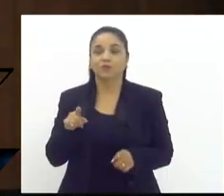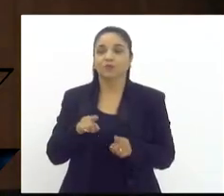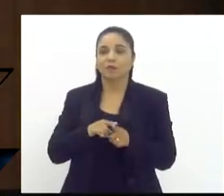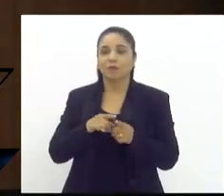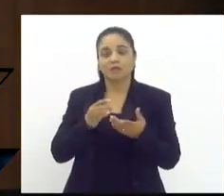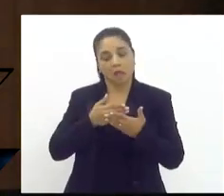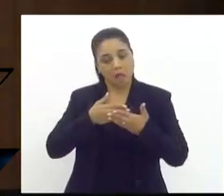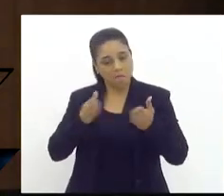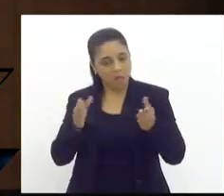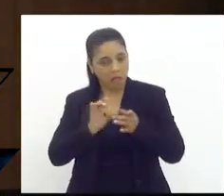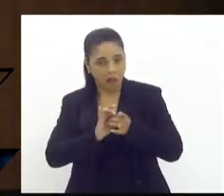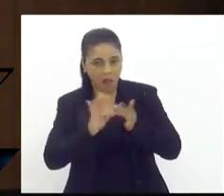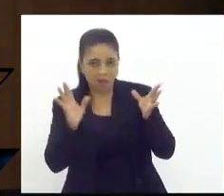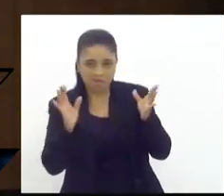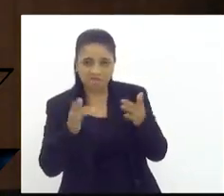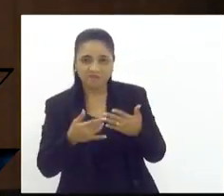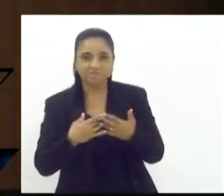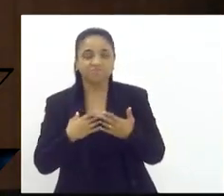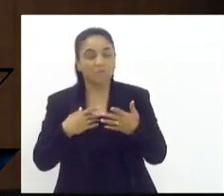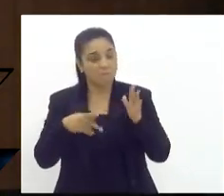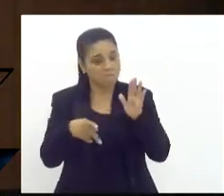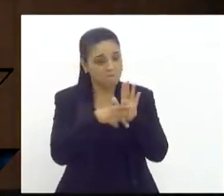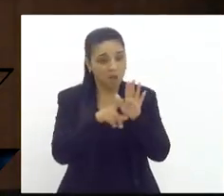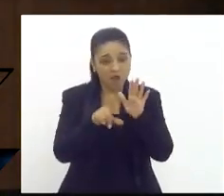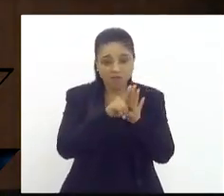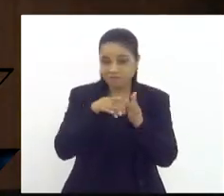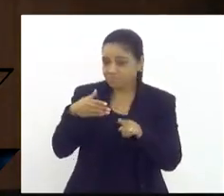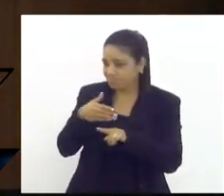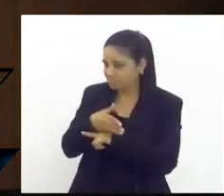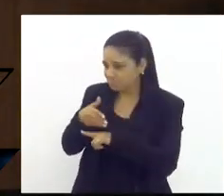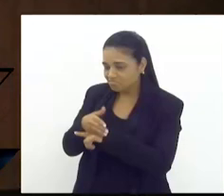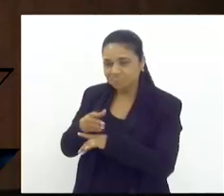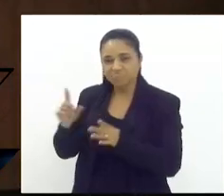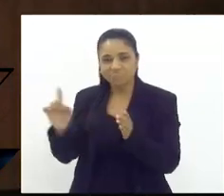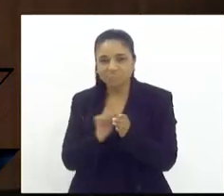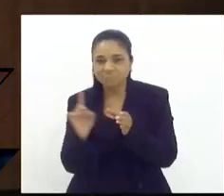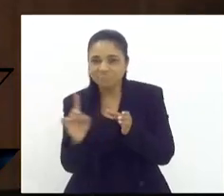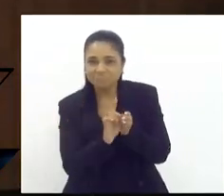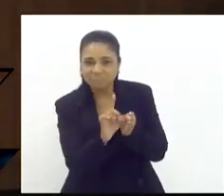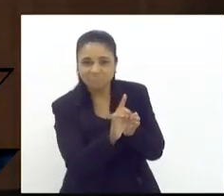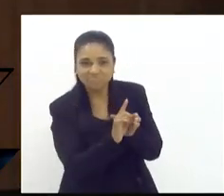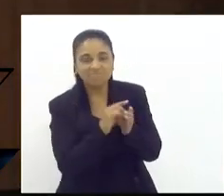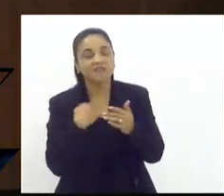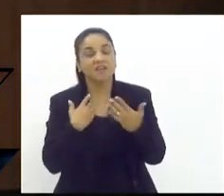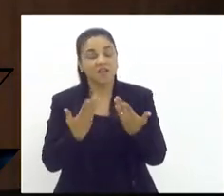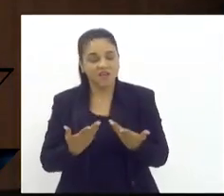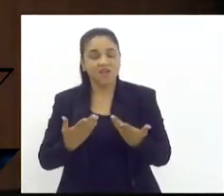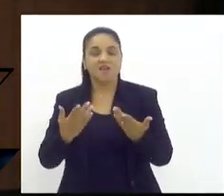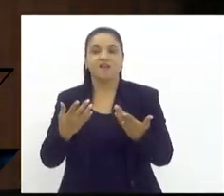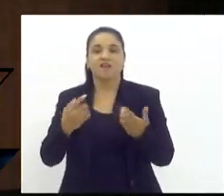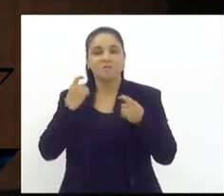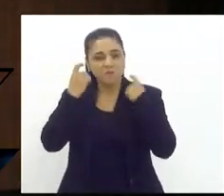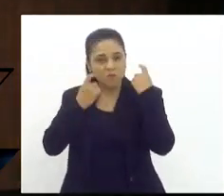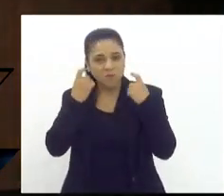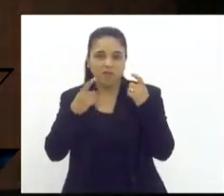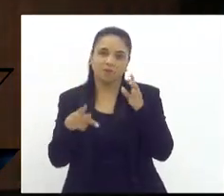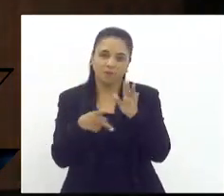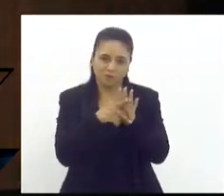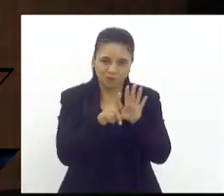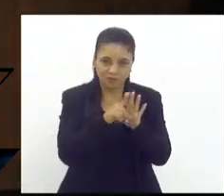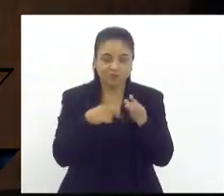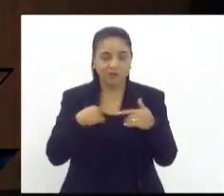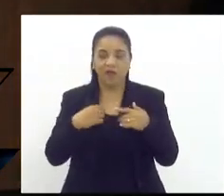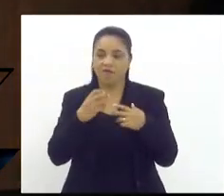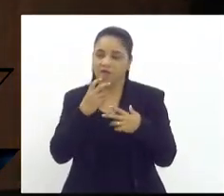tá aberto eu fico feliz de ter um projeto com tanta gente participando e realmente é preocupada mas uma coisa eu falo Ah vai ou não foi questão